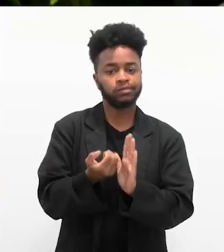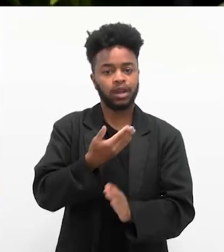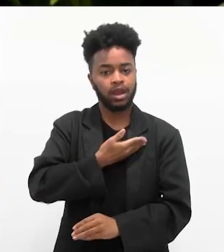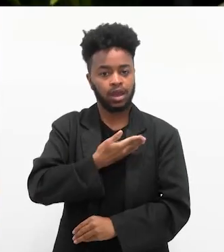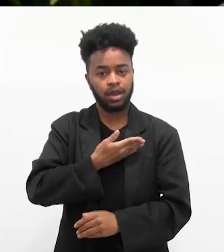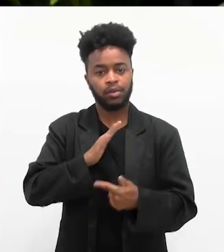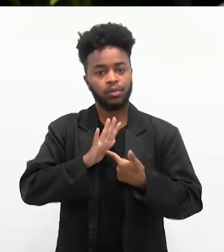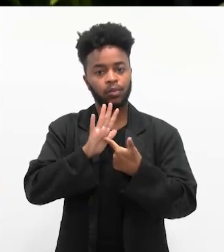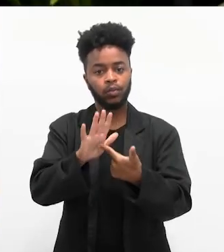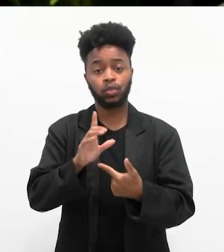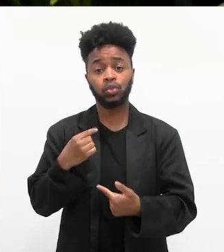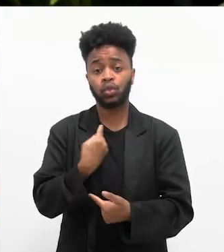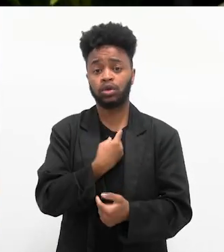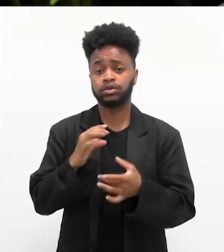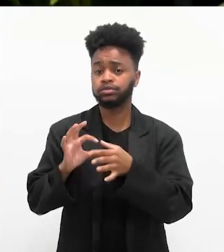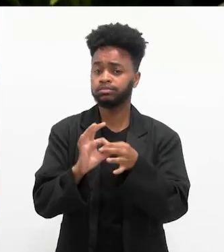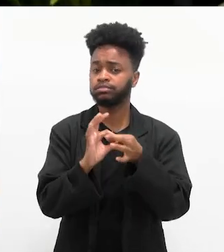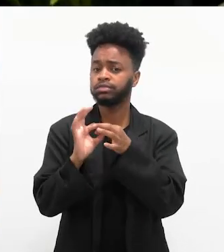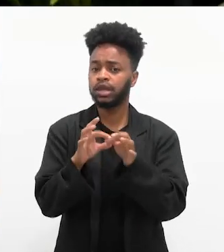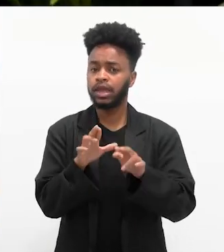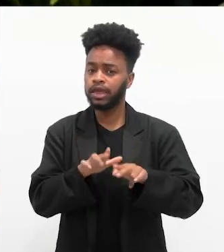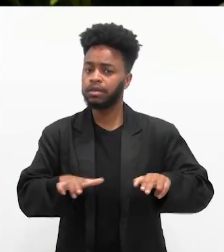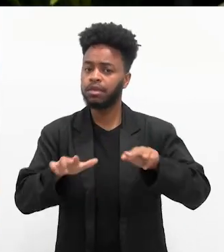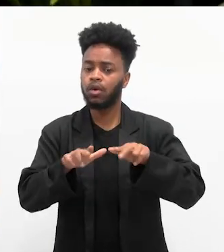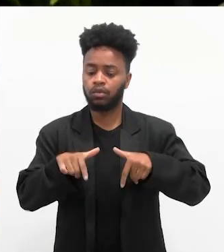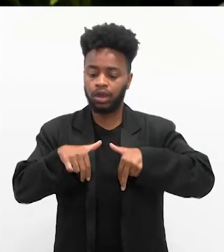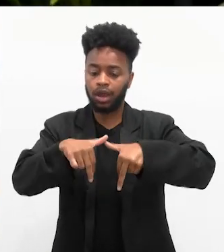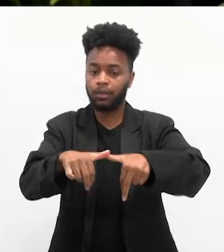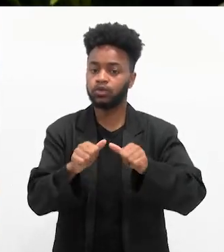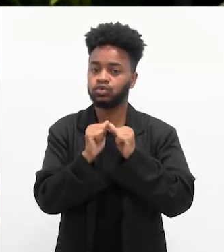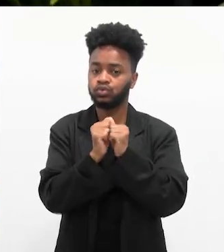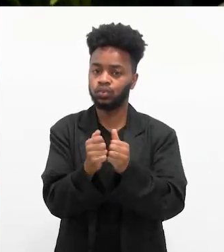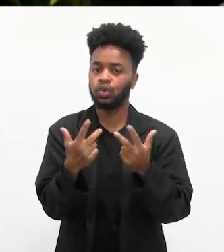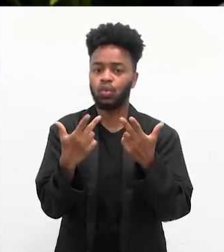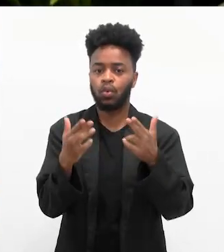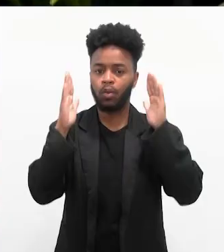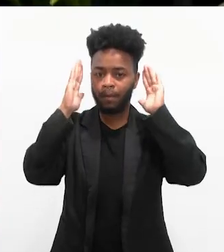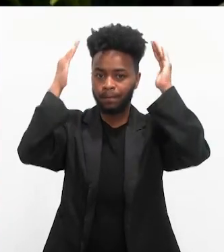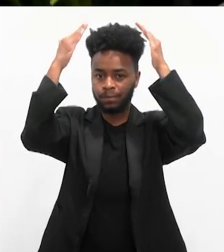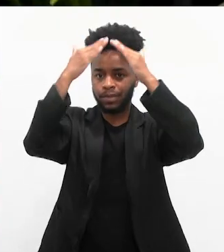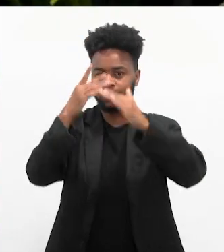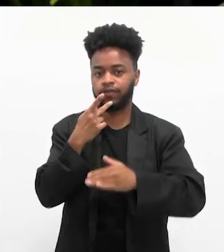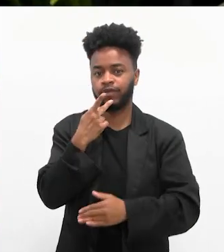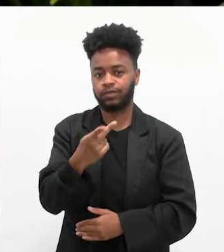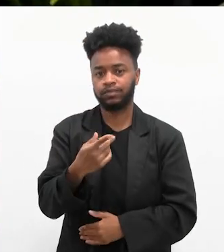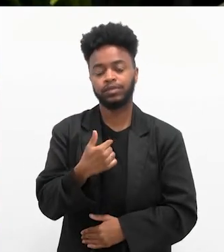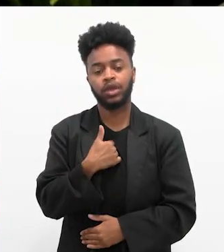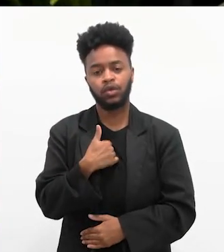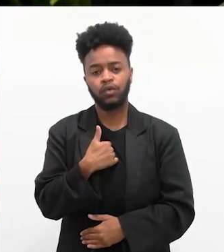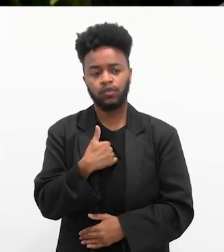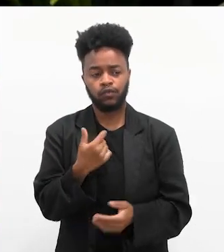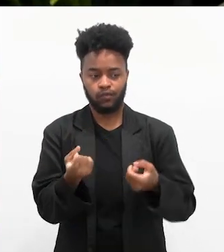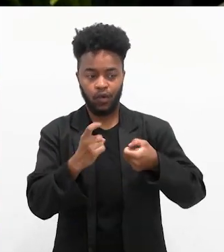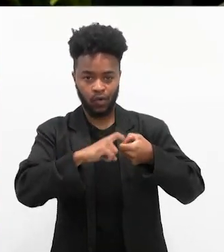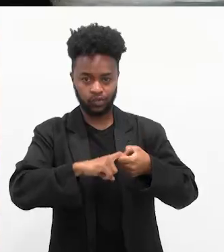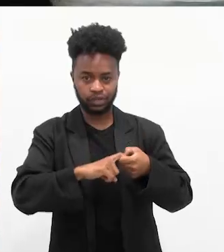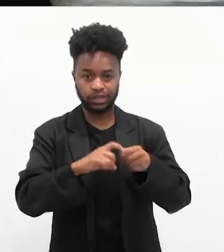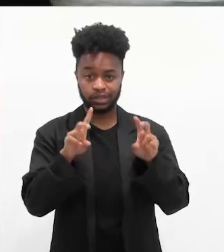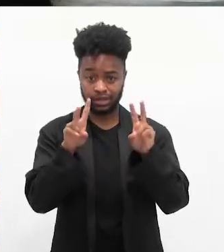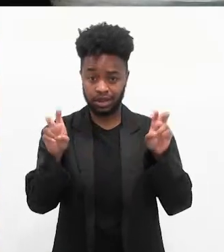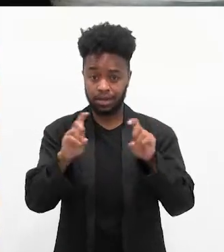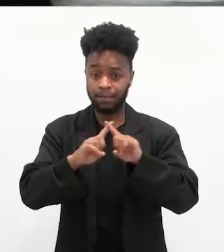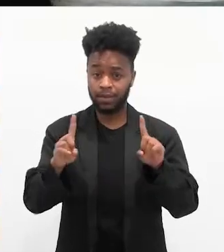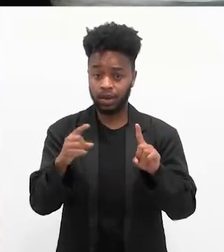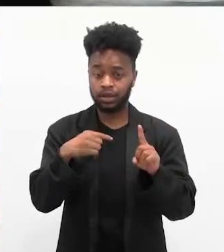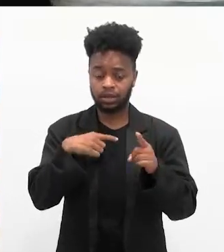permanecer com o legado de Francisco, desse de ser de ser irmão, de caminhar juntos, como o Papa tanto falou. Então, eu vou